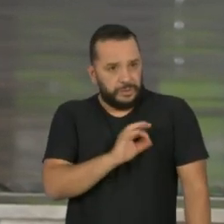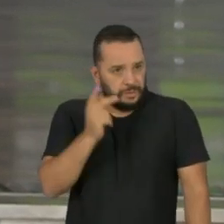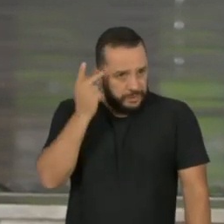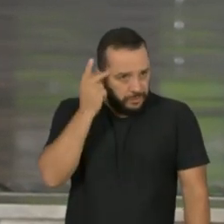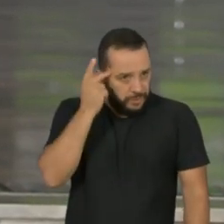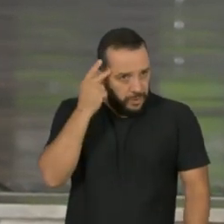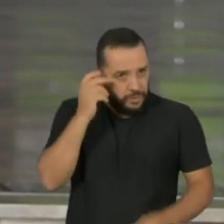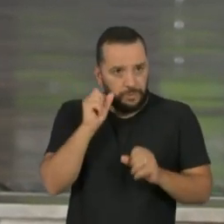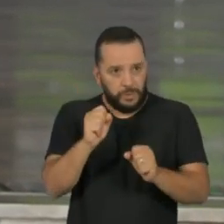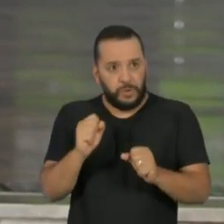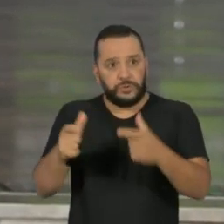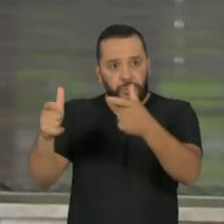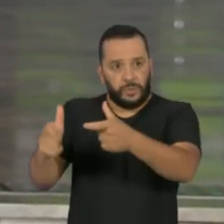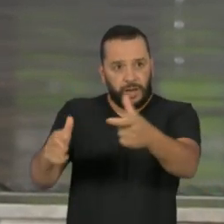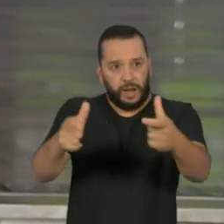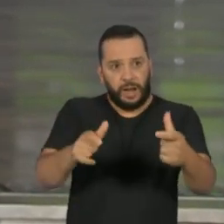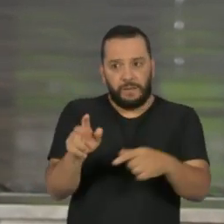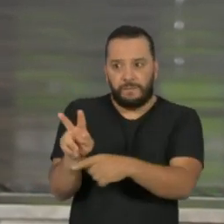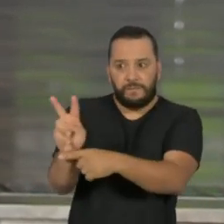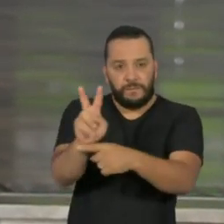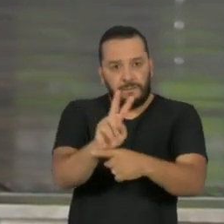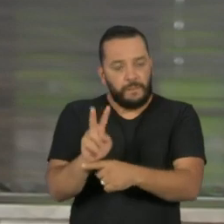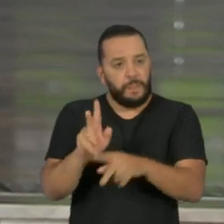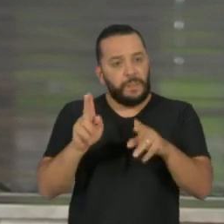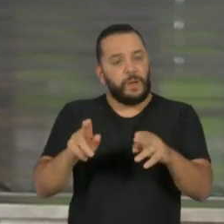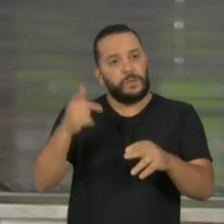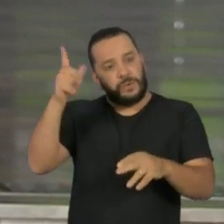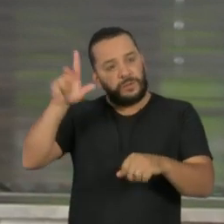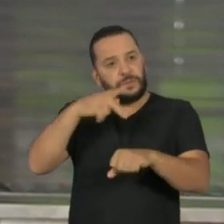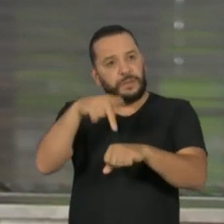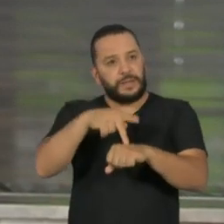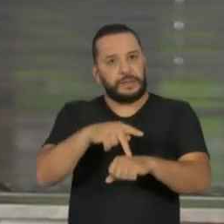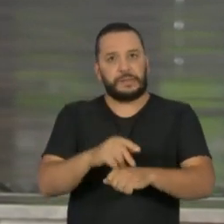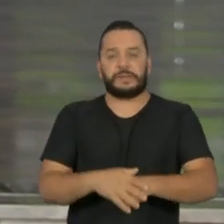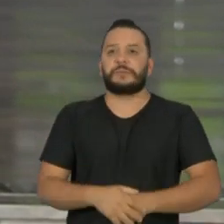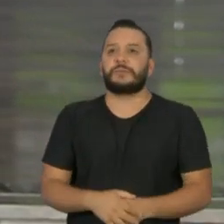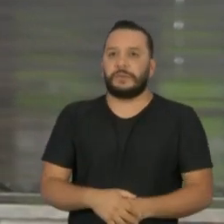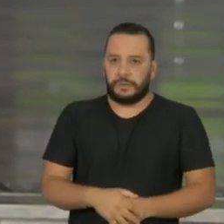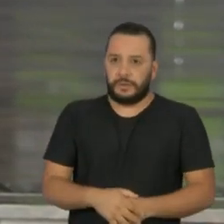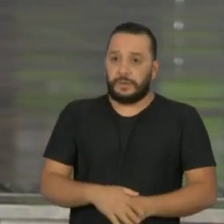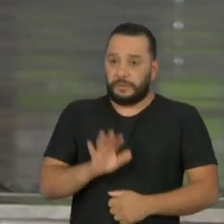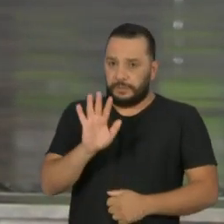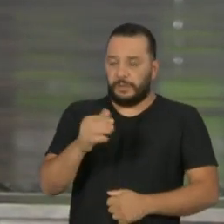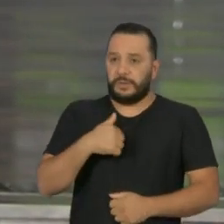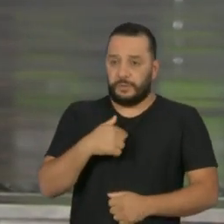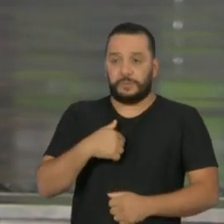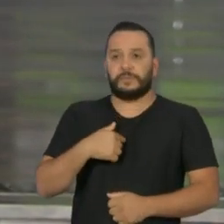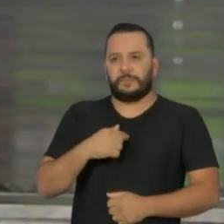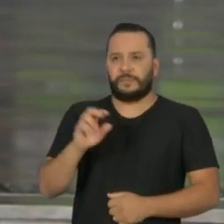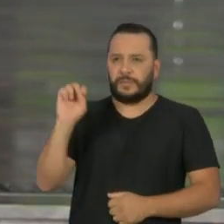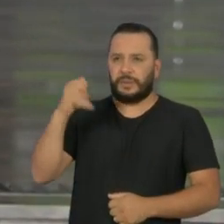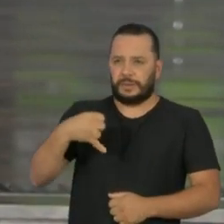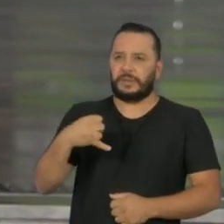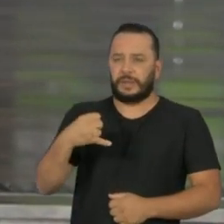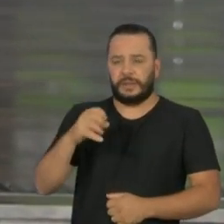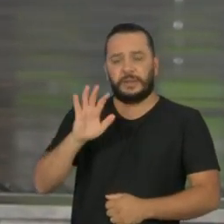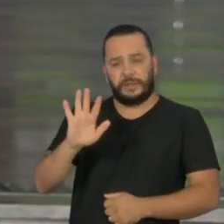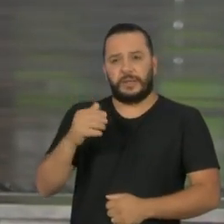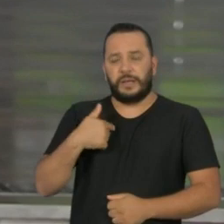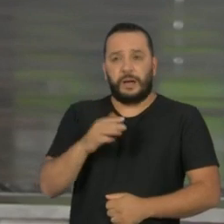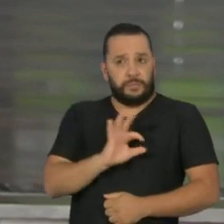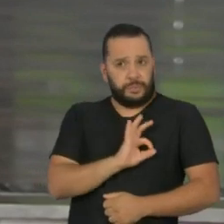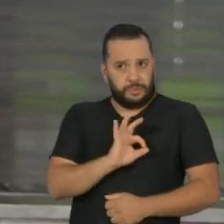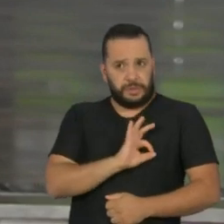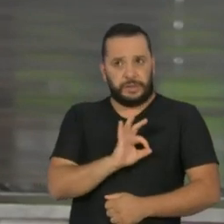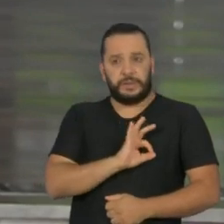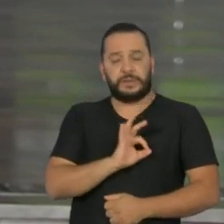locais fechados, como está acontecendo em outros países. Começo pela segunda parte da sua pergunta. Sim, o Sistema de Segurança